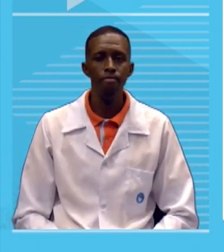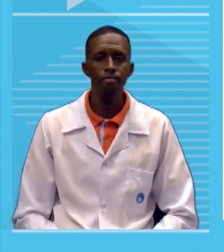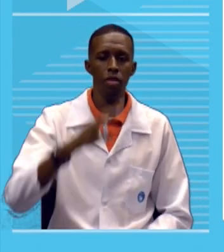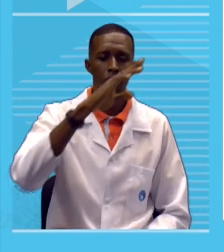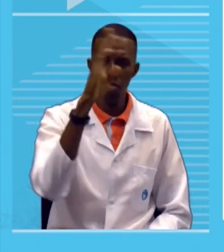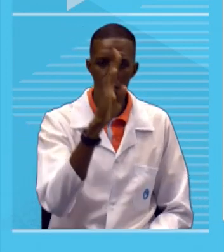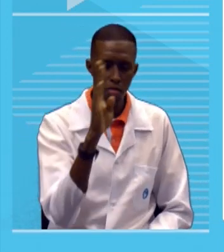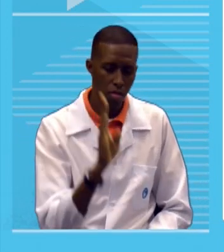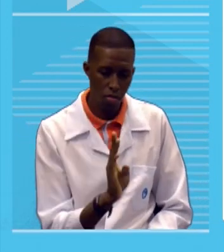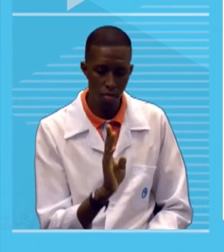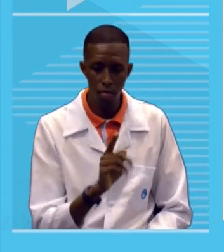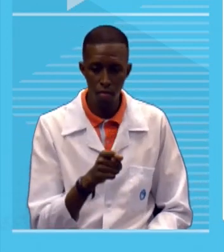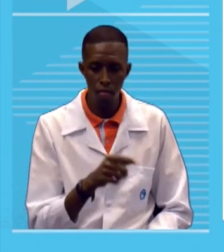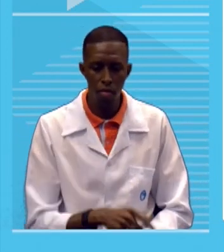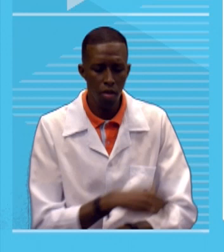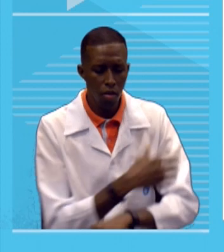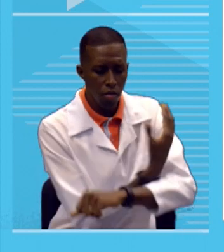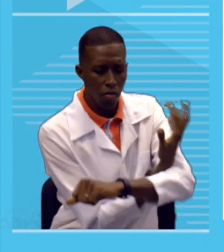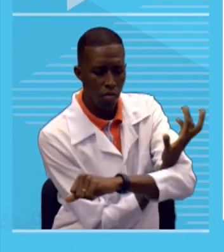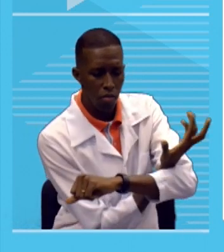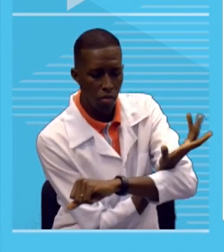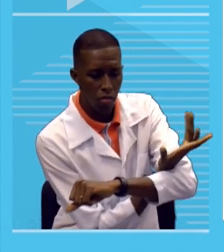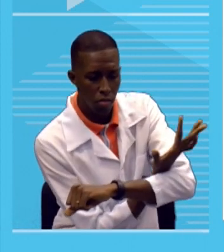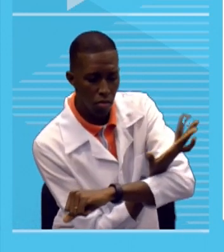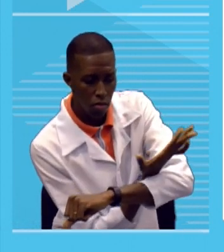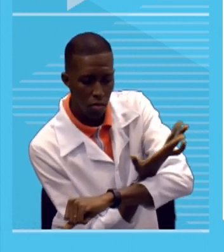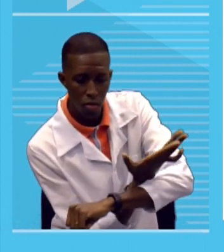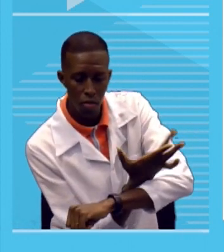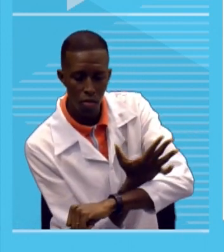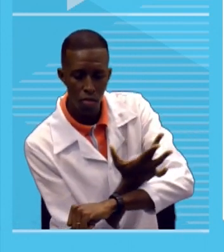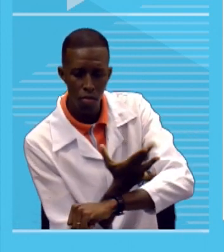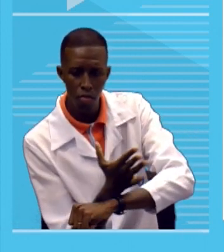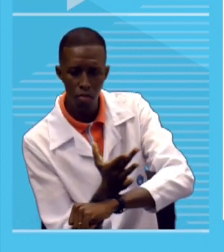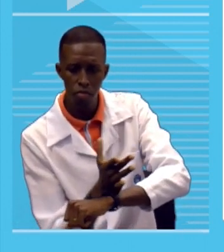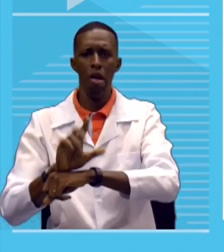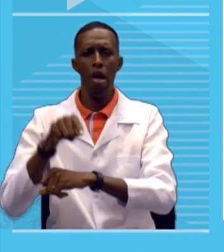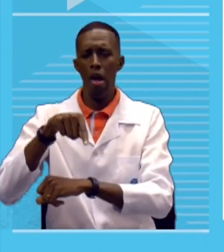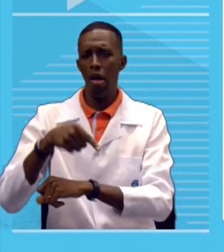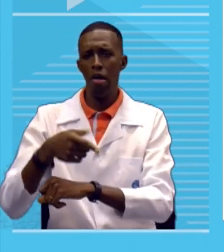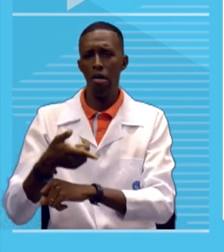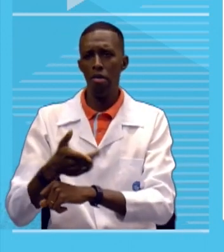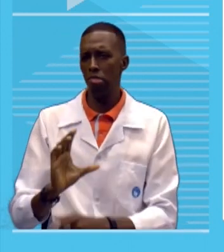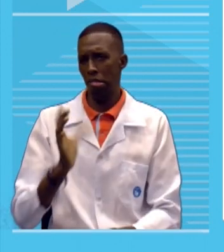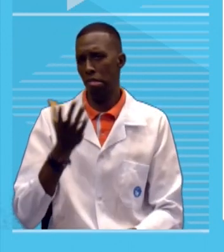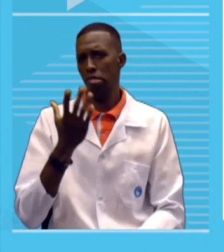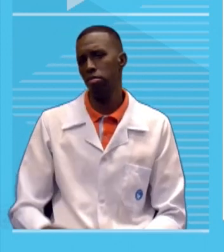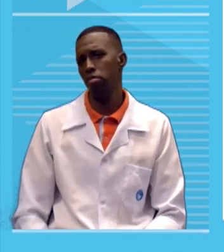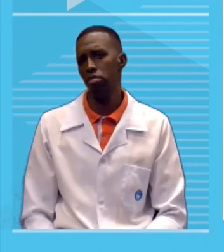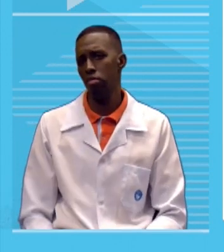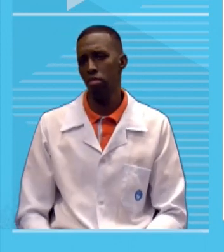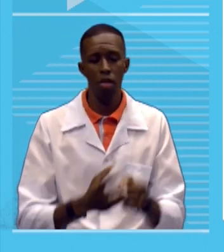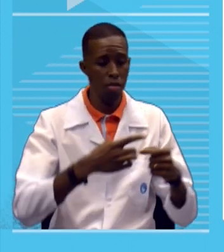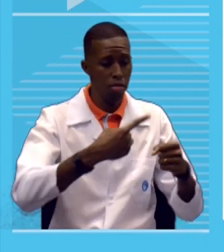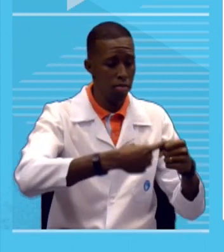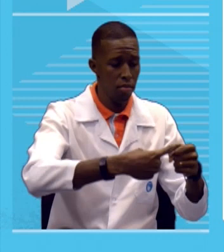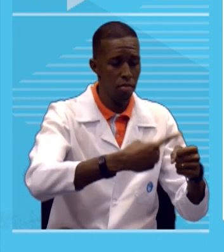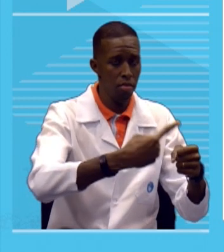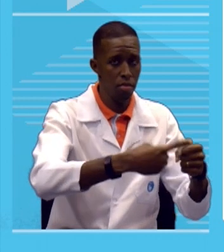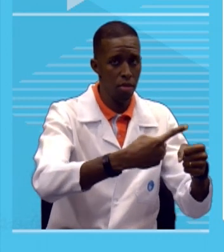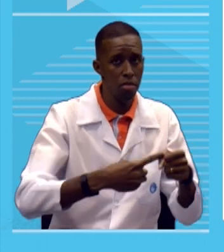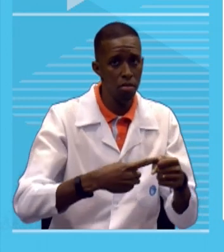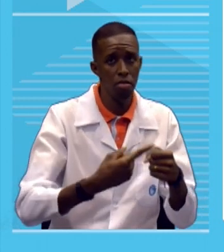porque a urbanização de fato, ela vai impactar a forma como as cidades, né, elas estão